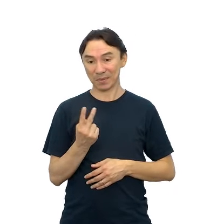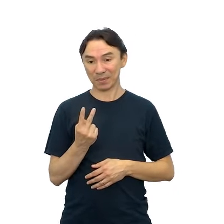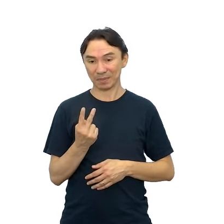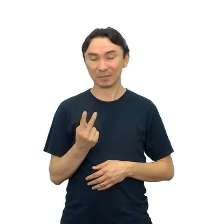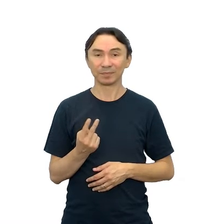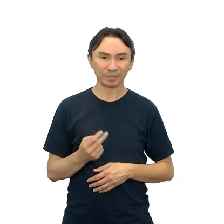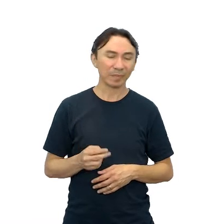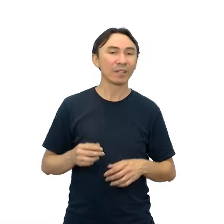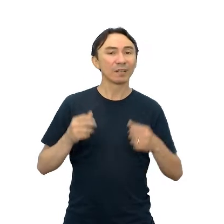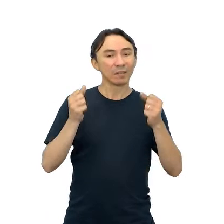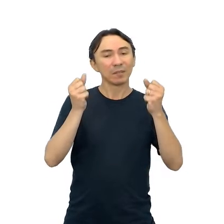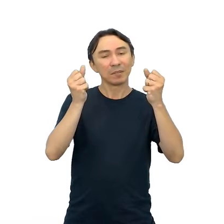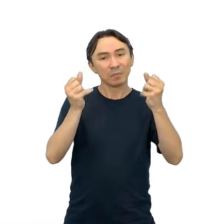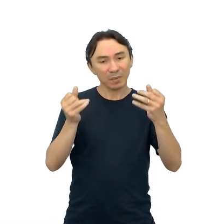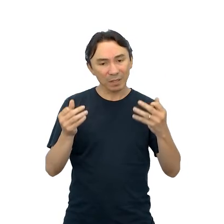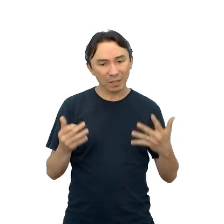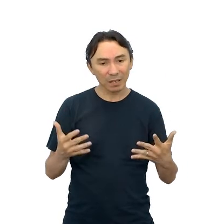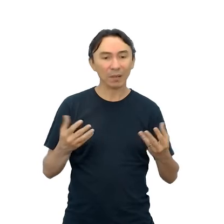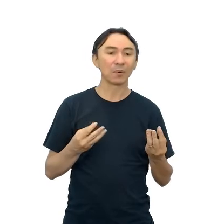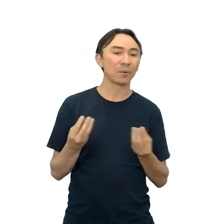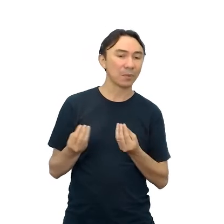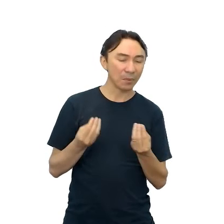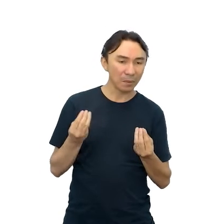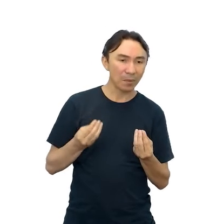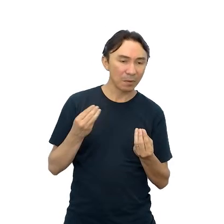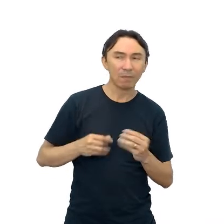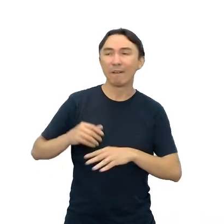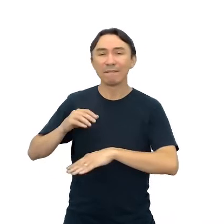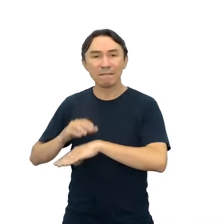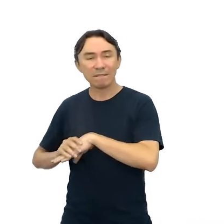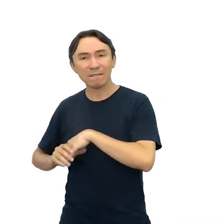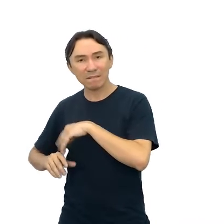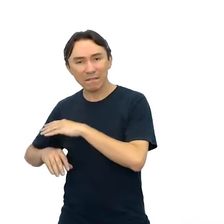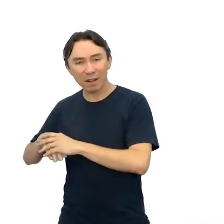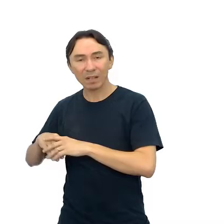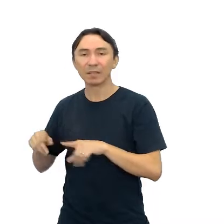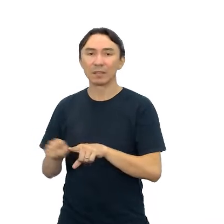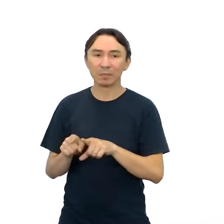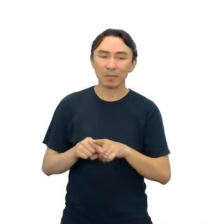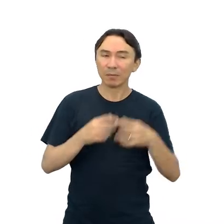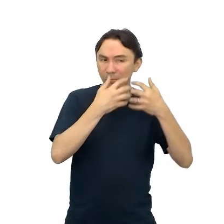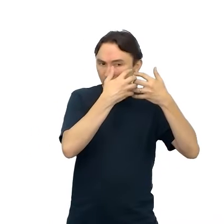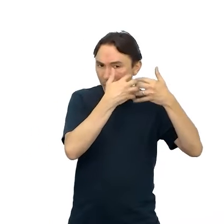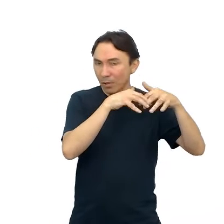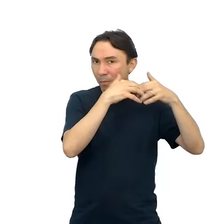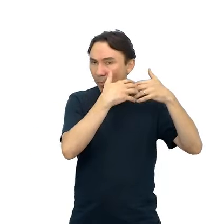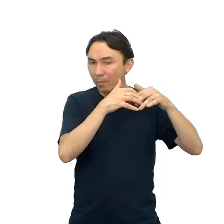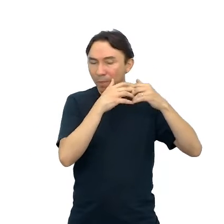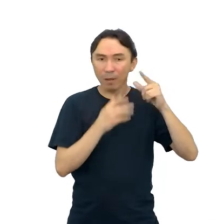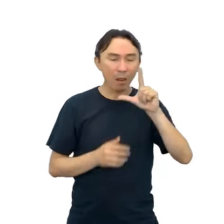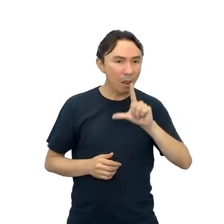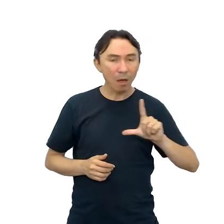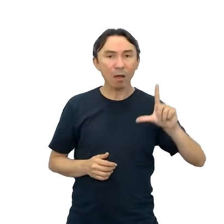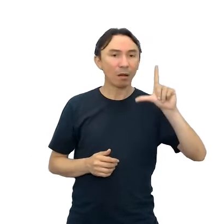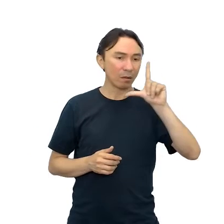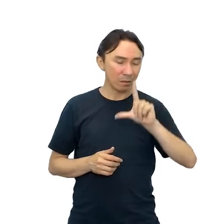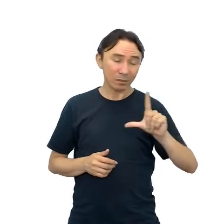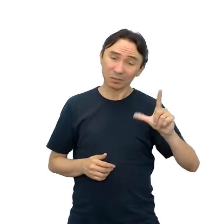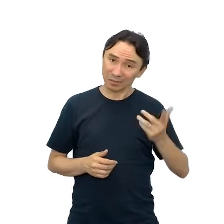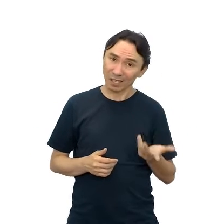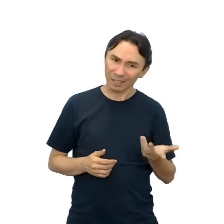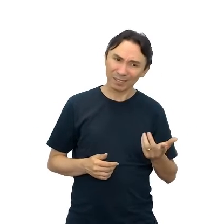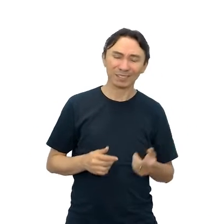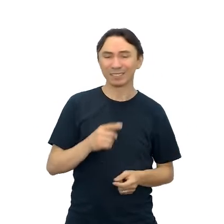né, das funções executivas com o raciocínio lógico. Então, vamos trazer aqui, como eu disse, na questão para vocês,